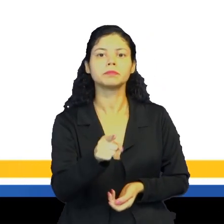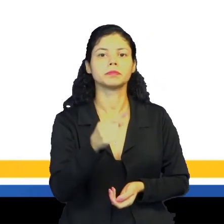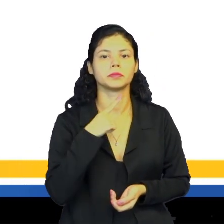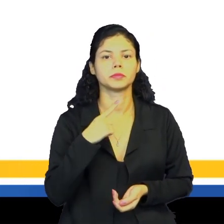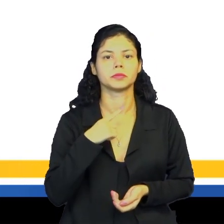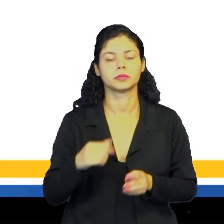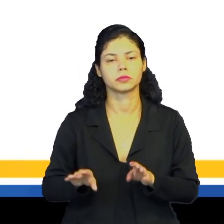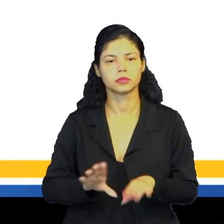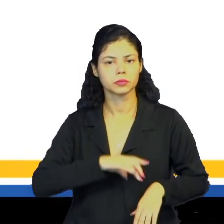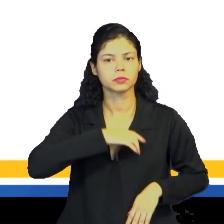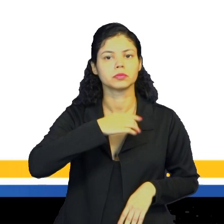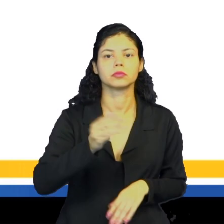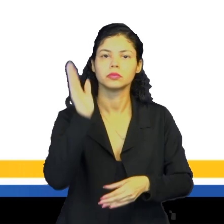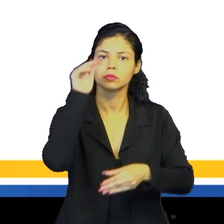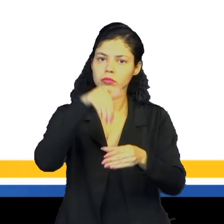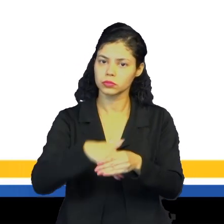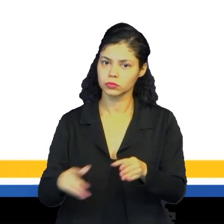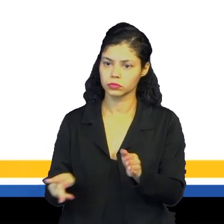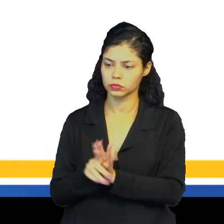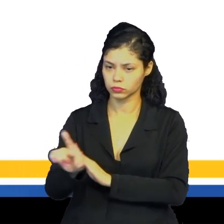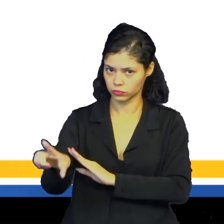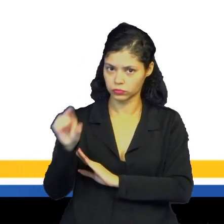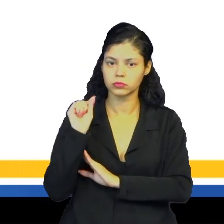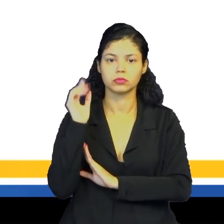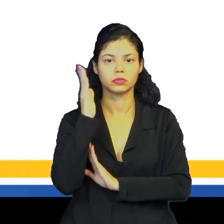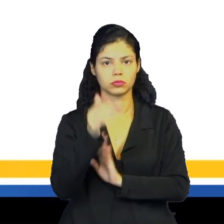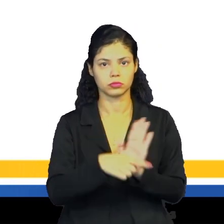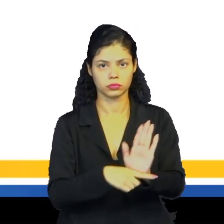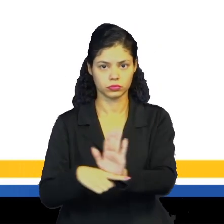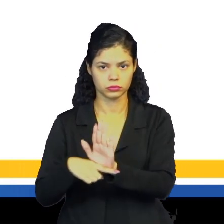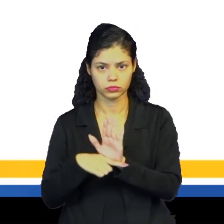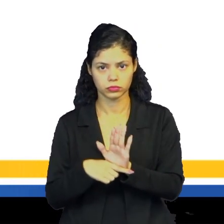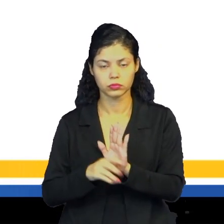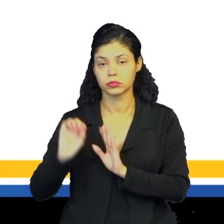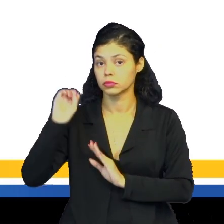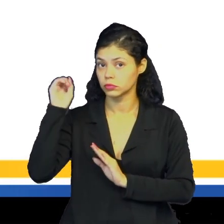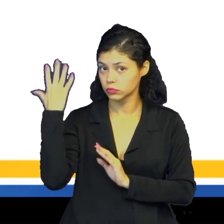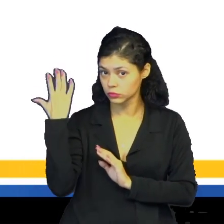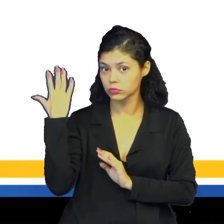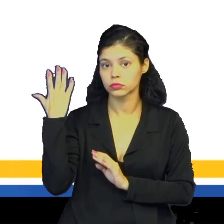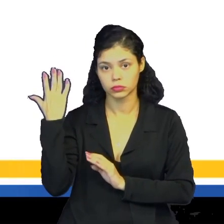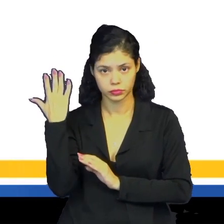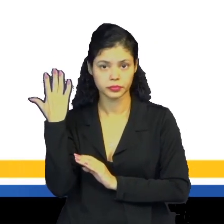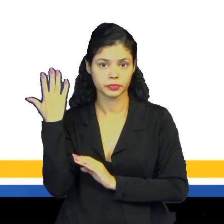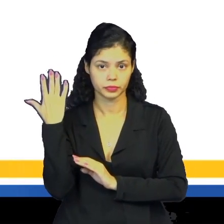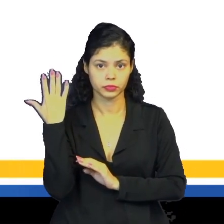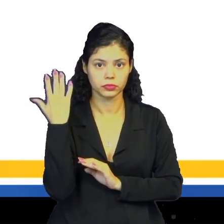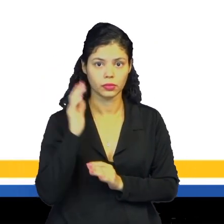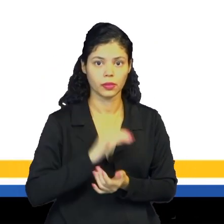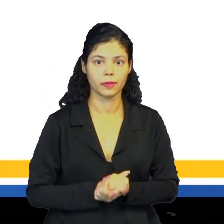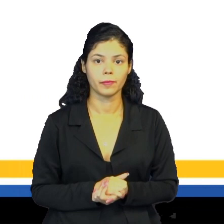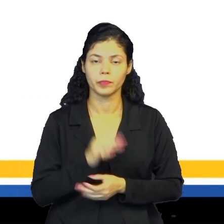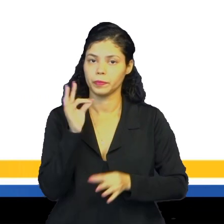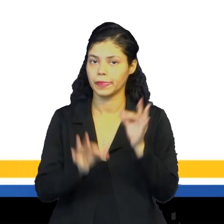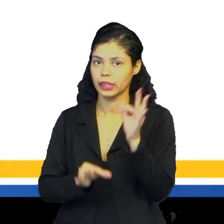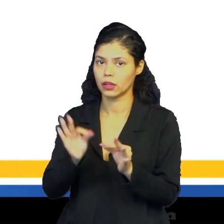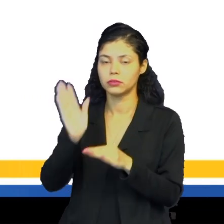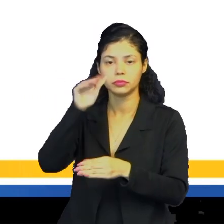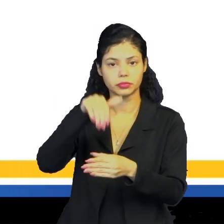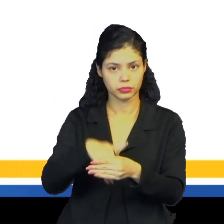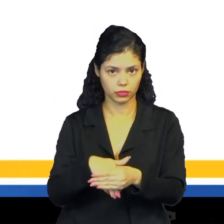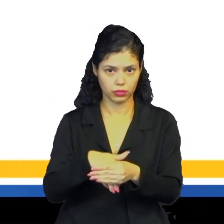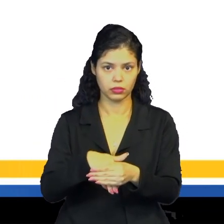seus apadrinhados a votar no candidato que ele indicava, né? Caso não existisse, né, como não existia uma justiça